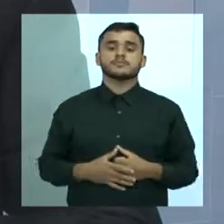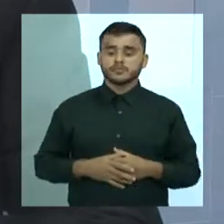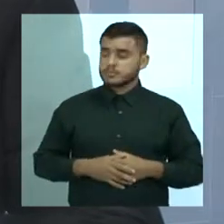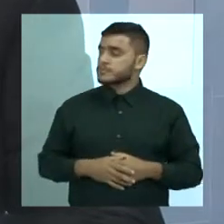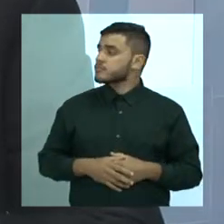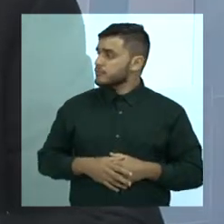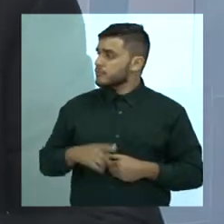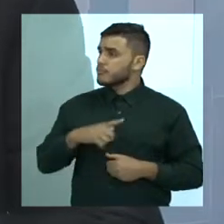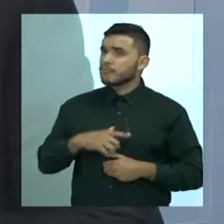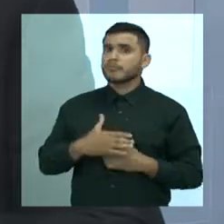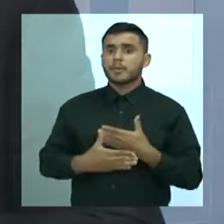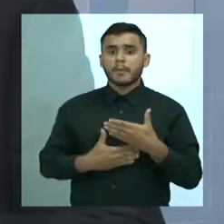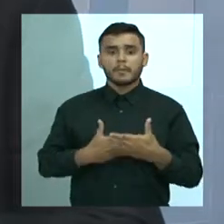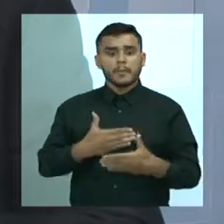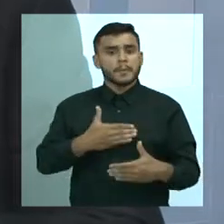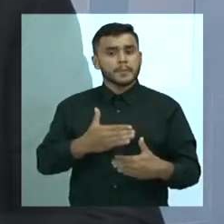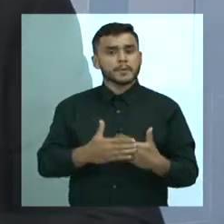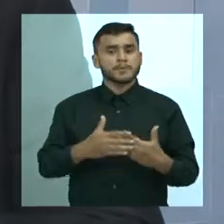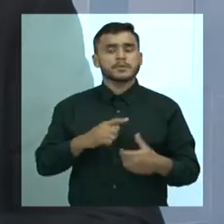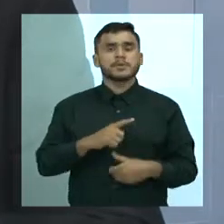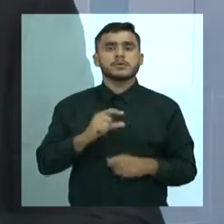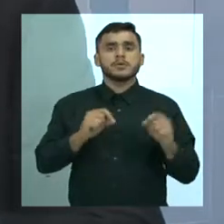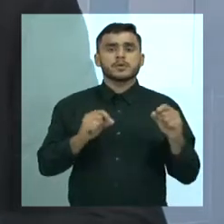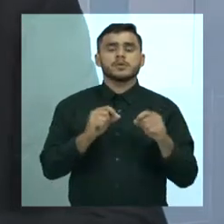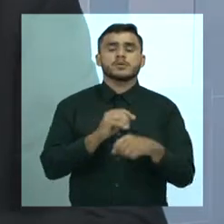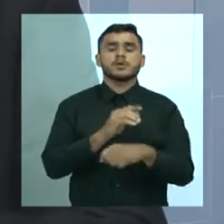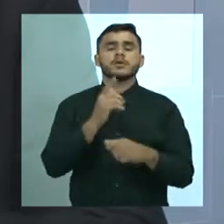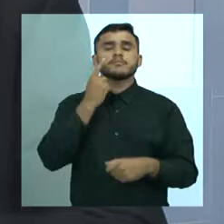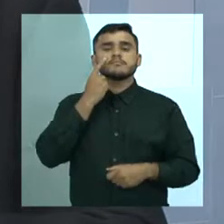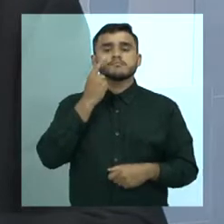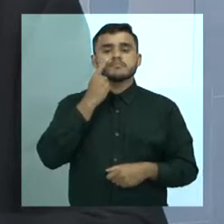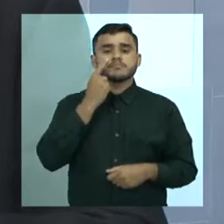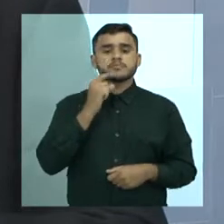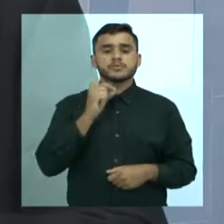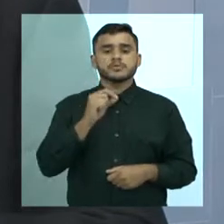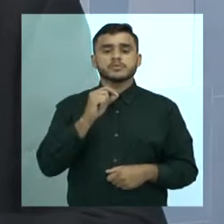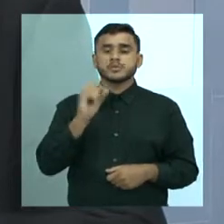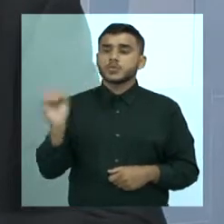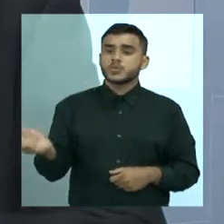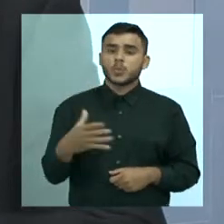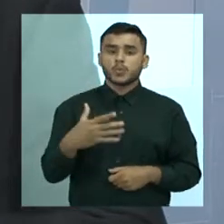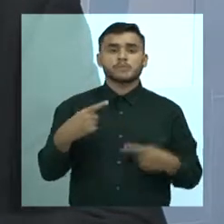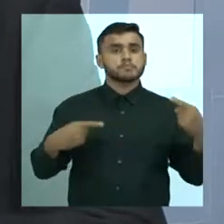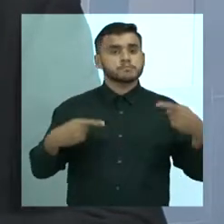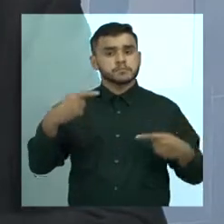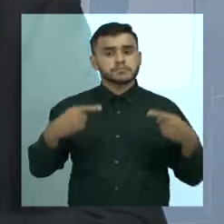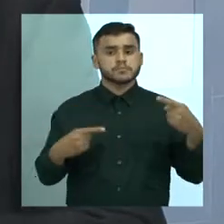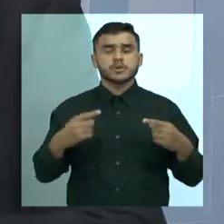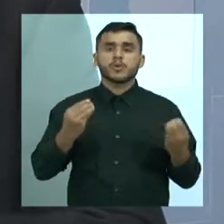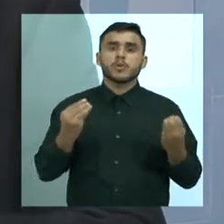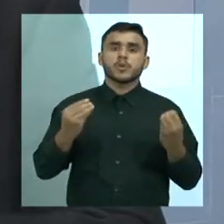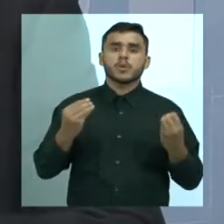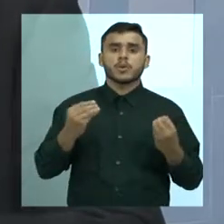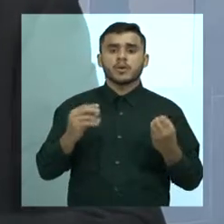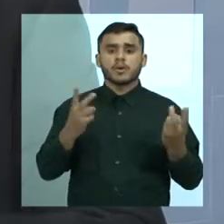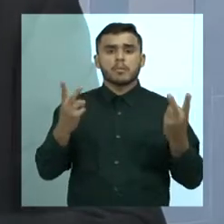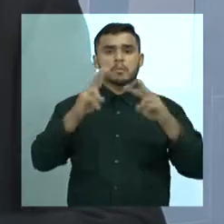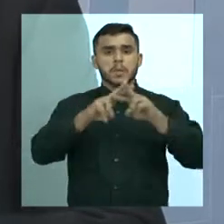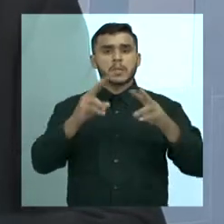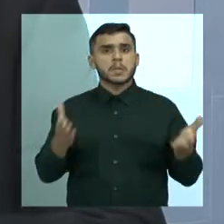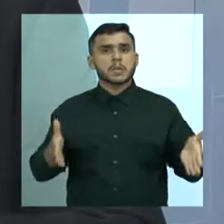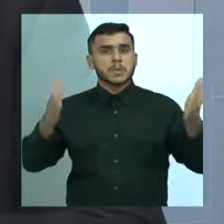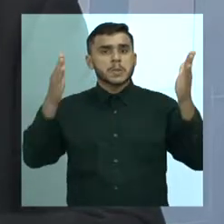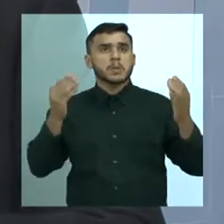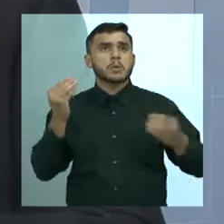processo de acalmamento daquele processo que era uma nova política em relação aos presídios do estado do